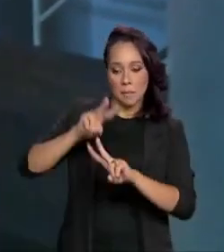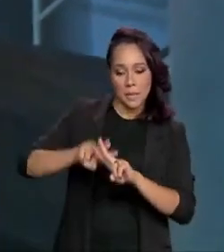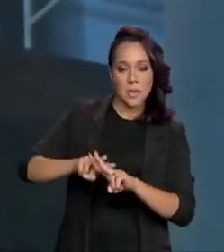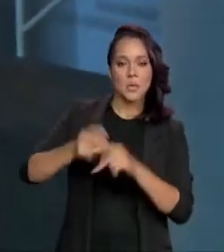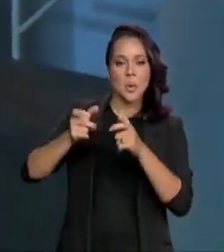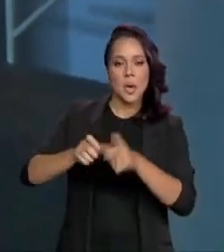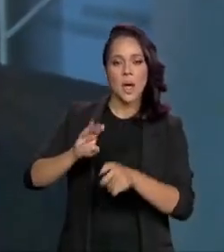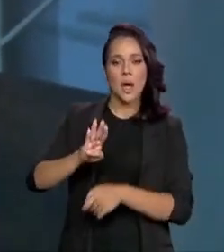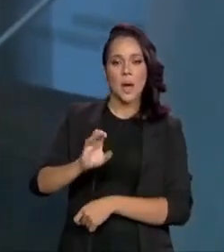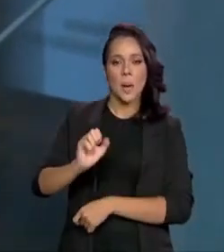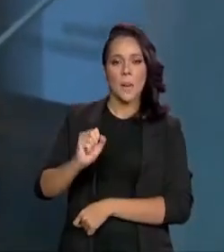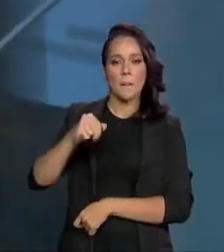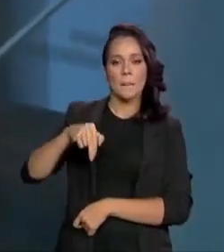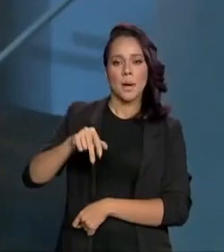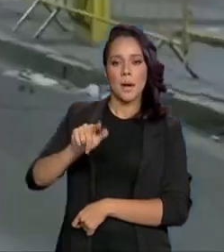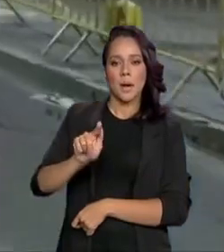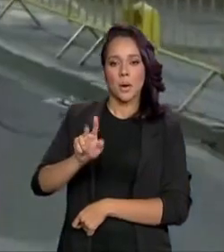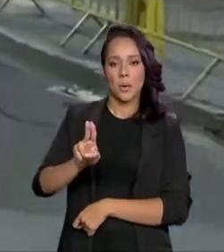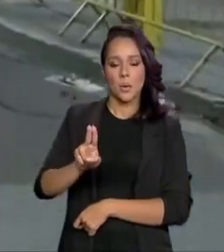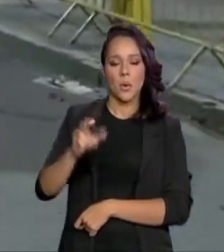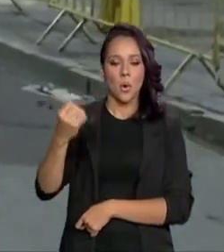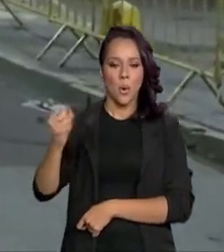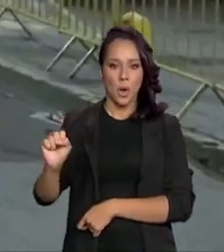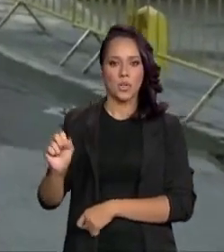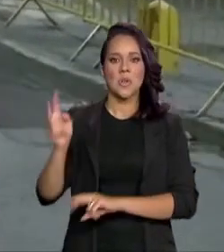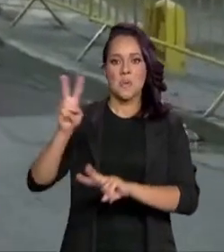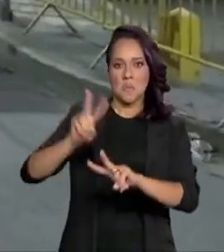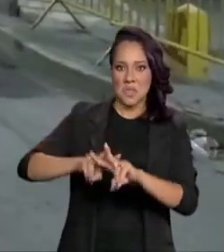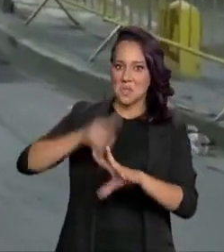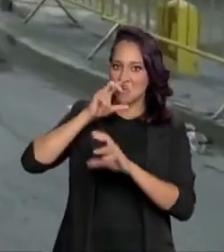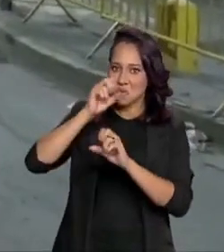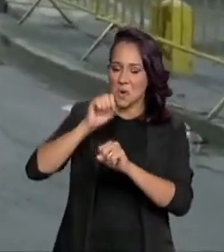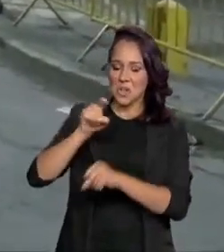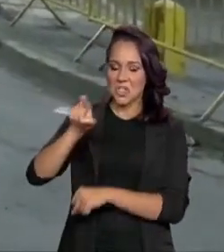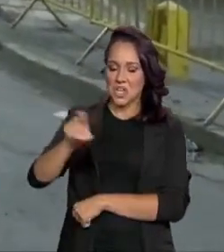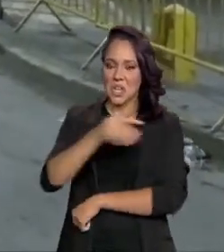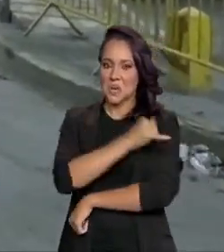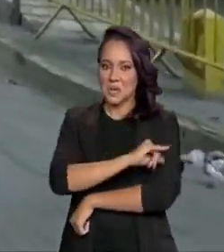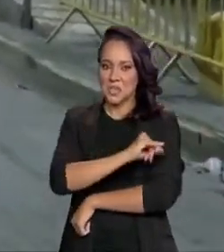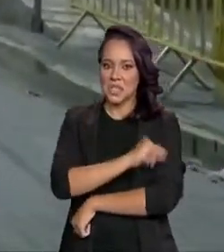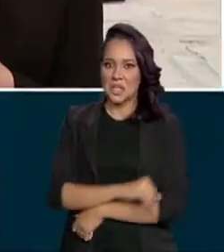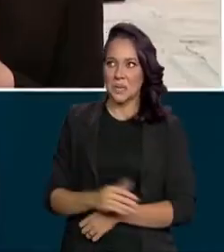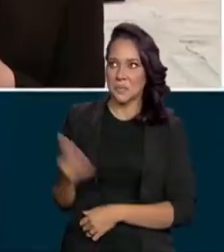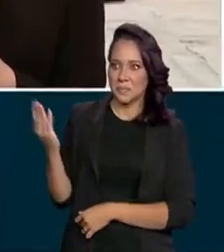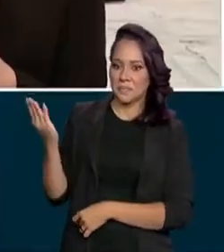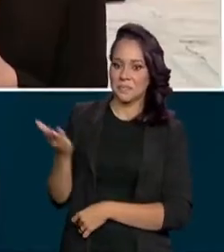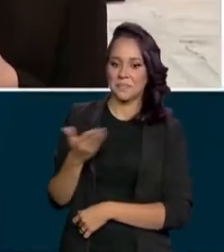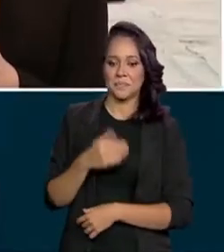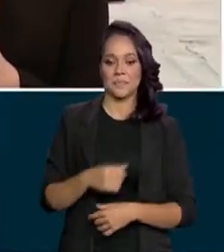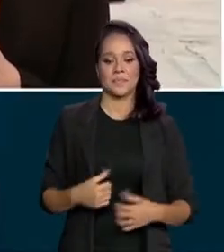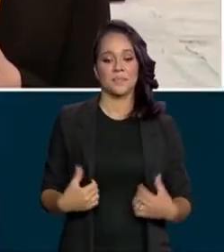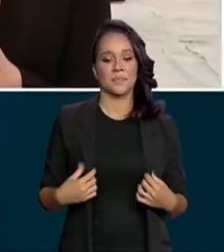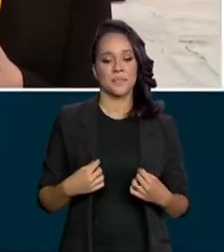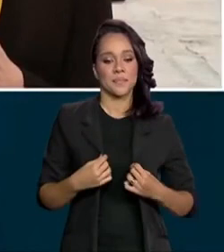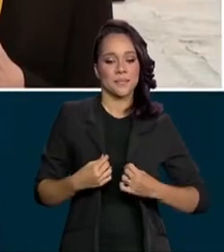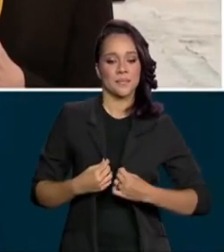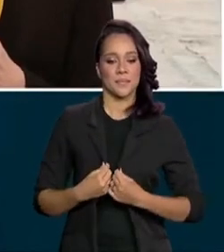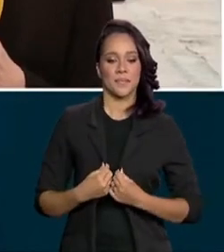8, presídio de segurança máxima aqui no Rio de Janeiro, na zona oeste da capital. Eu volto com vocês.